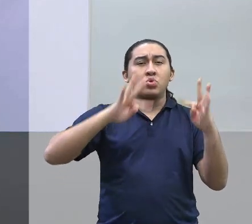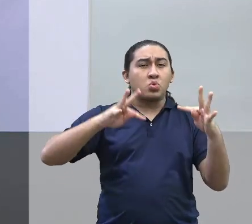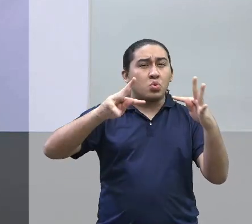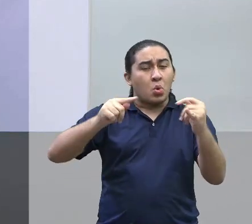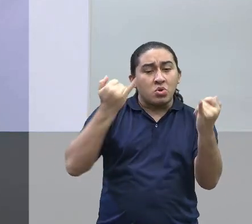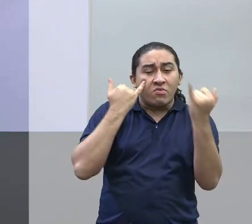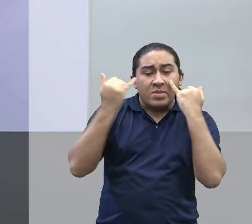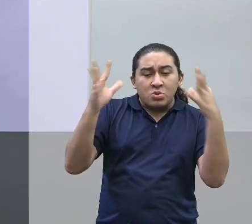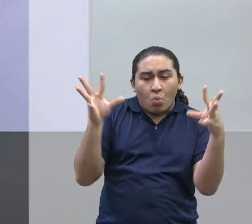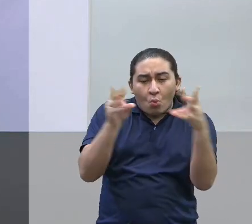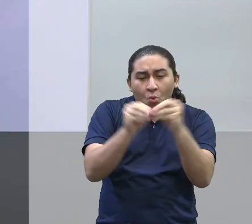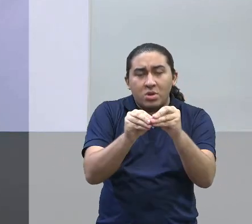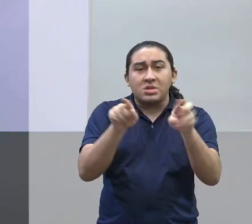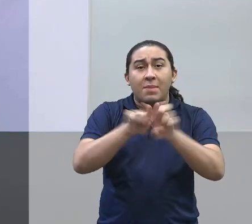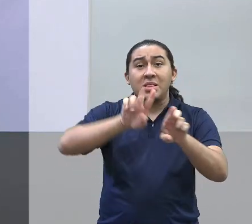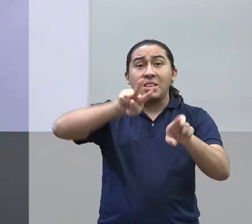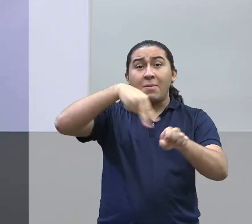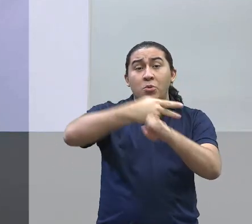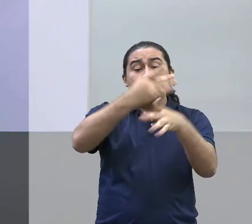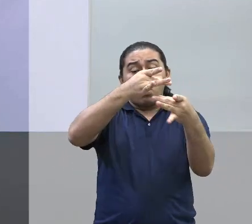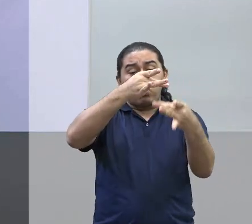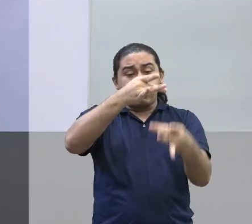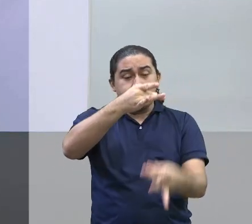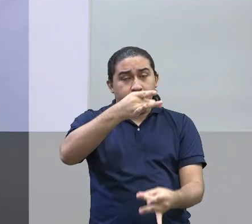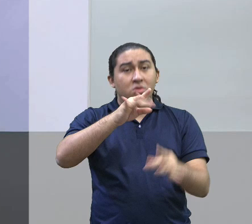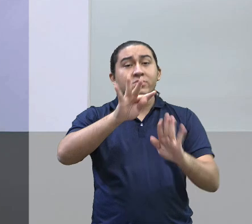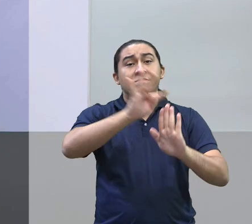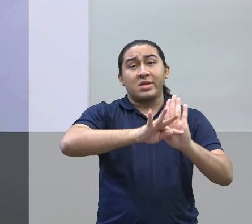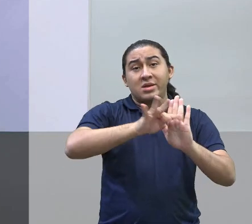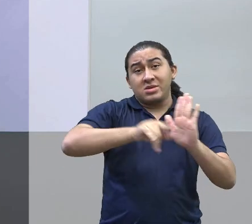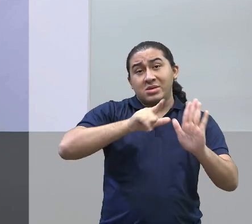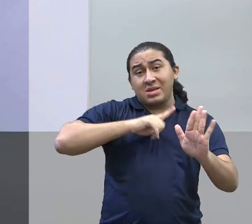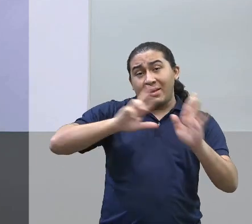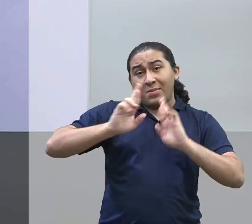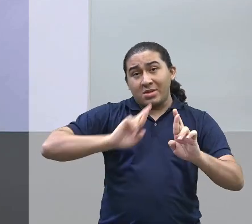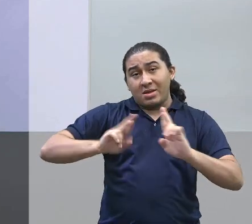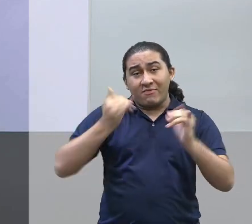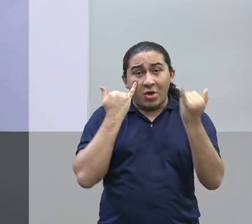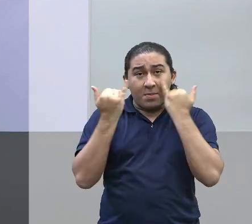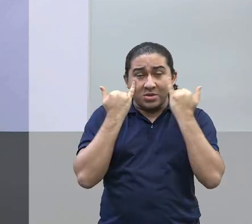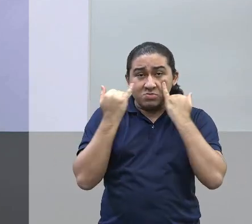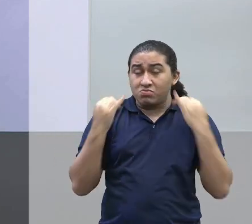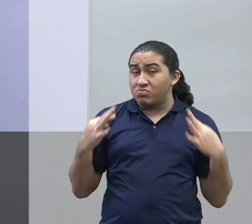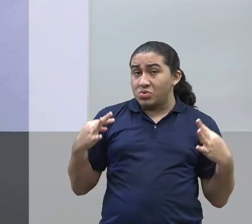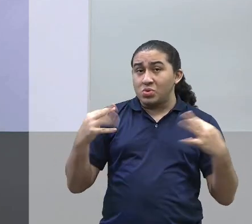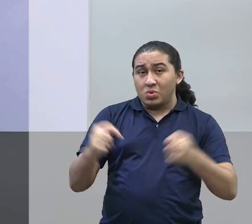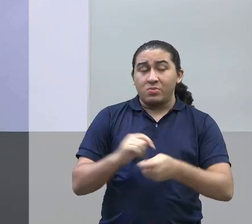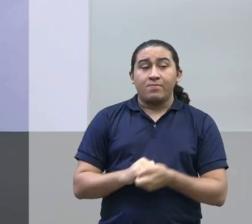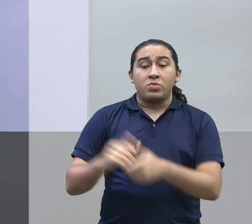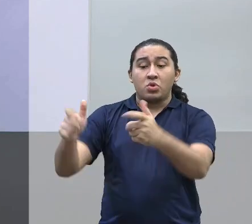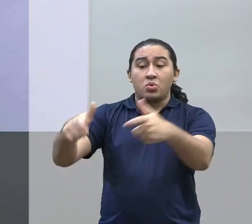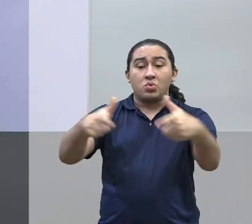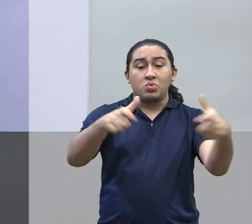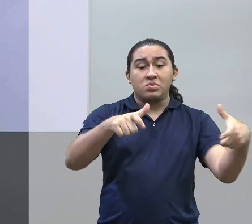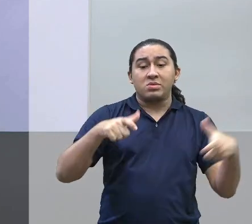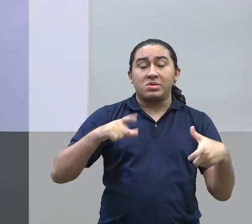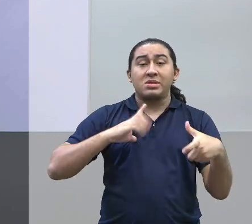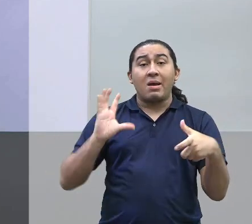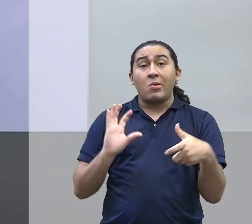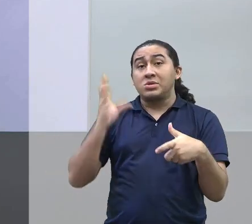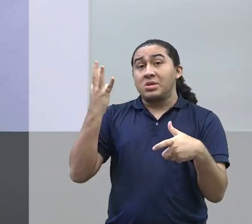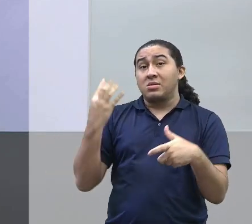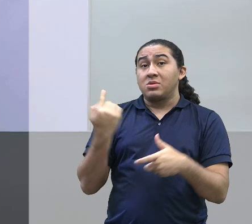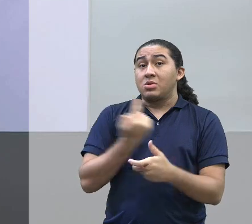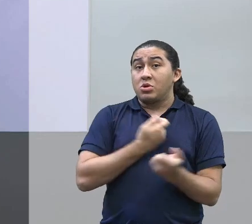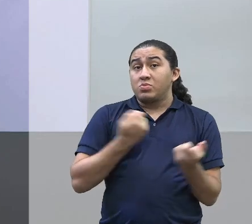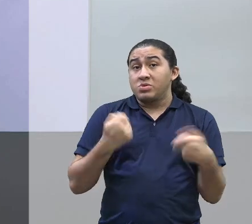dando todos os detalhes daquelas perguntas. Então, todo lugar tem algo acontecendo que nós